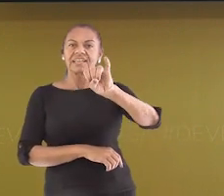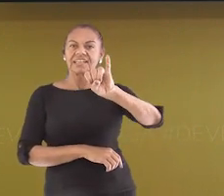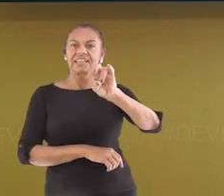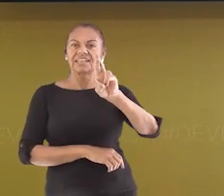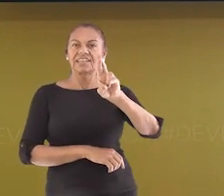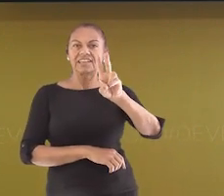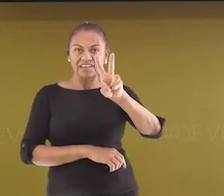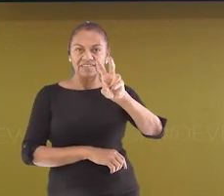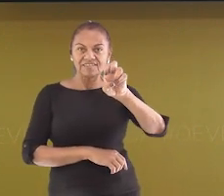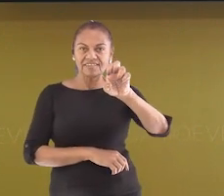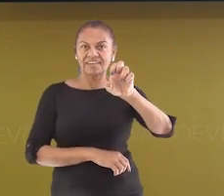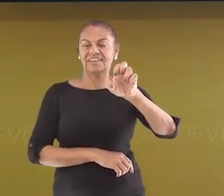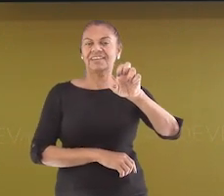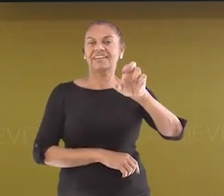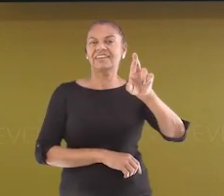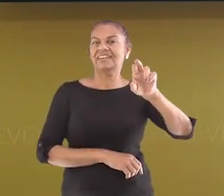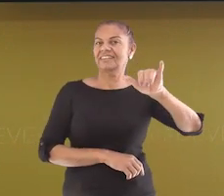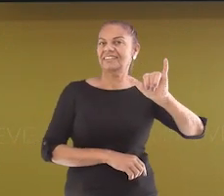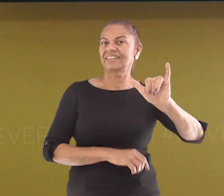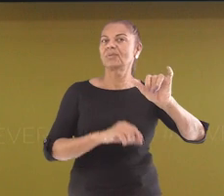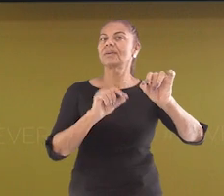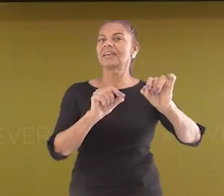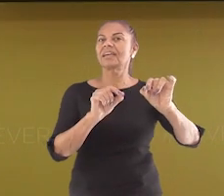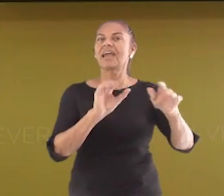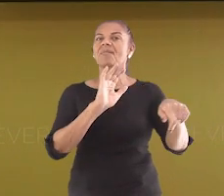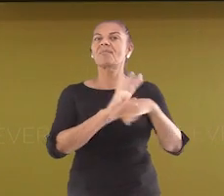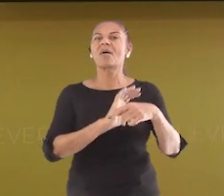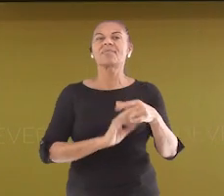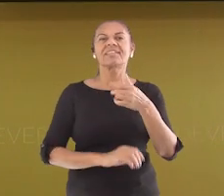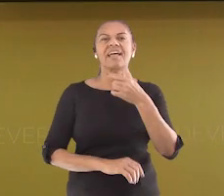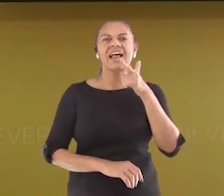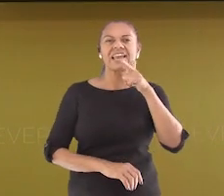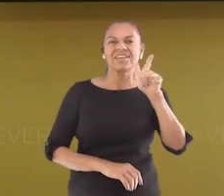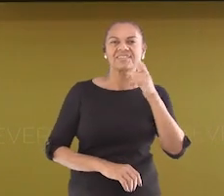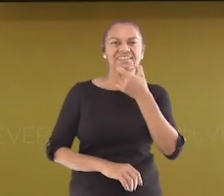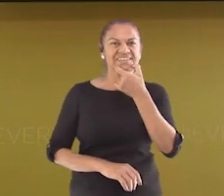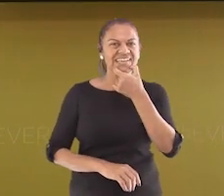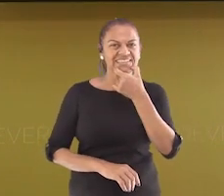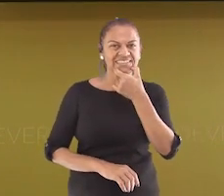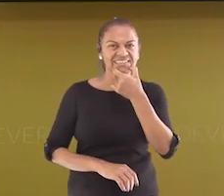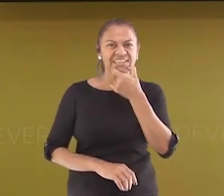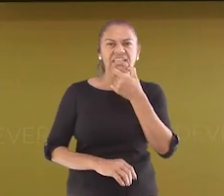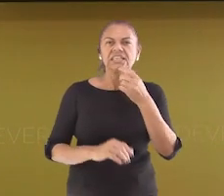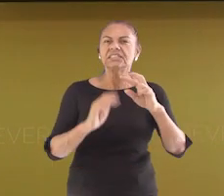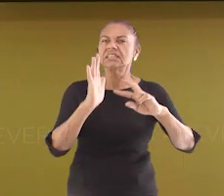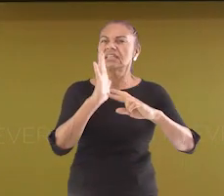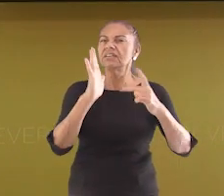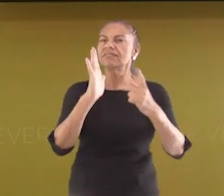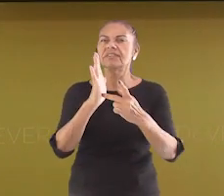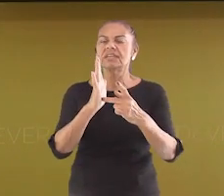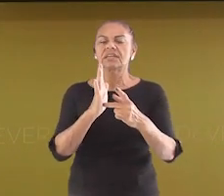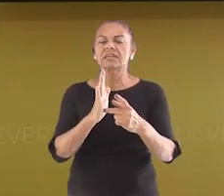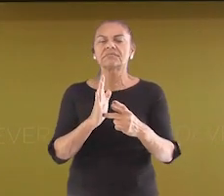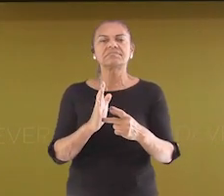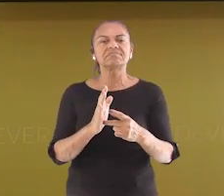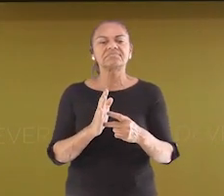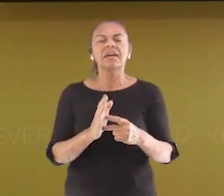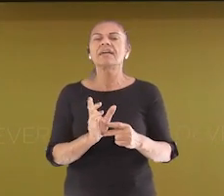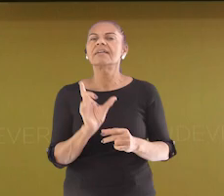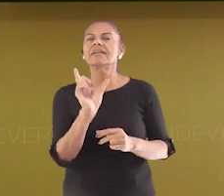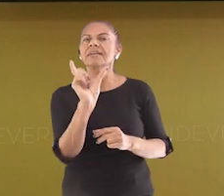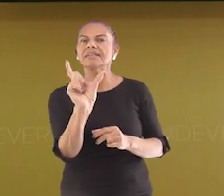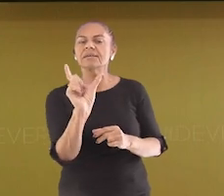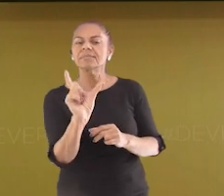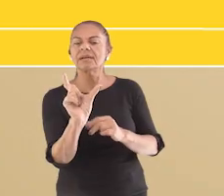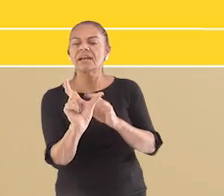origem inglesa. Questão número 3. Qual é o significado da palavra delivery? Mais um tempinho para